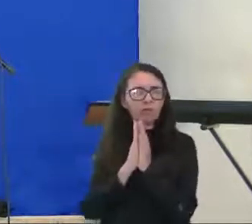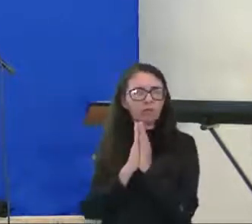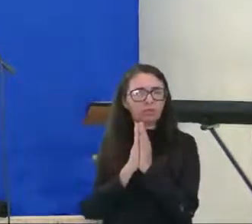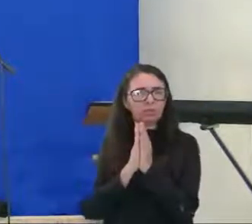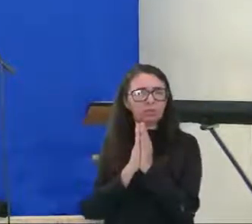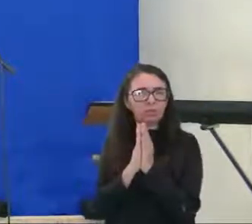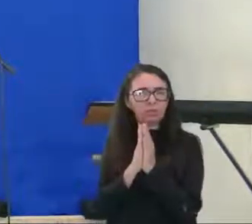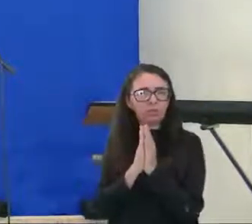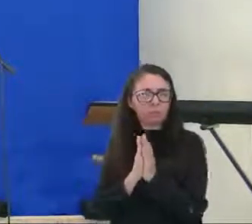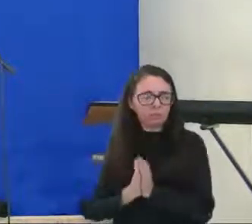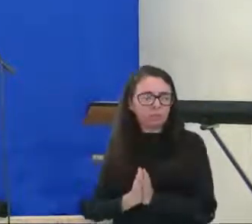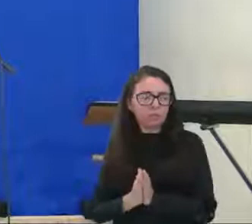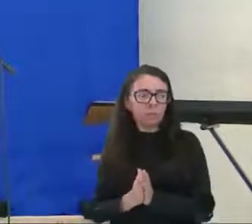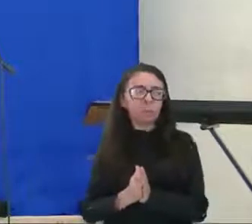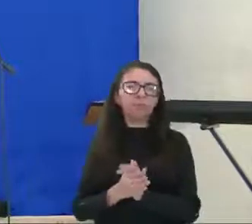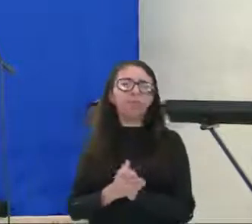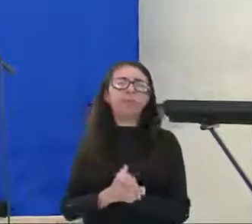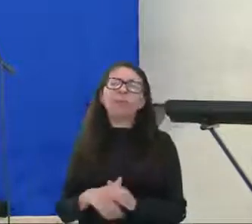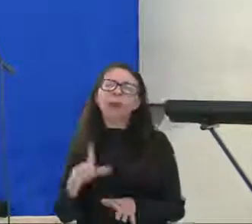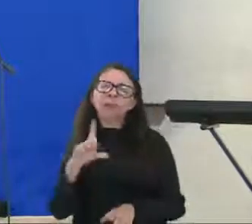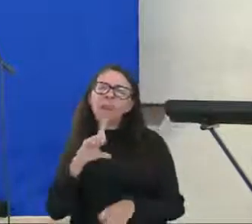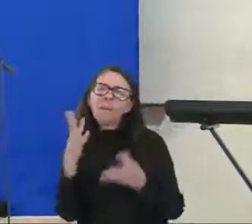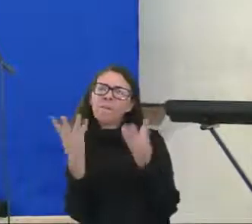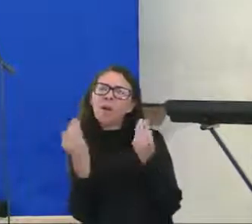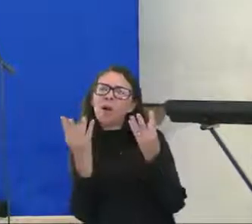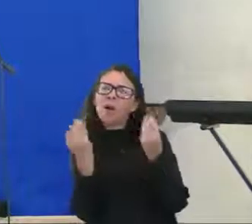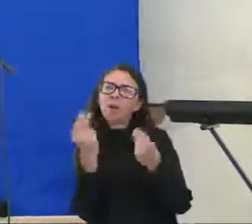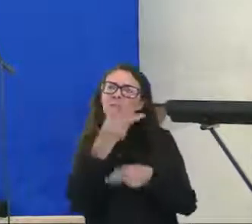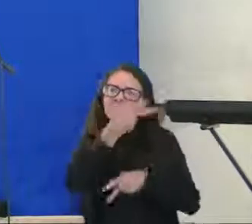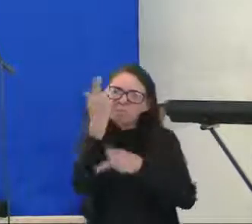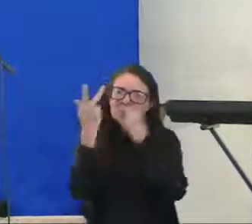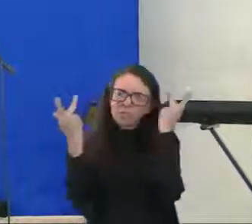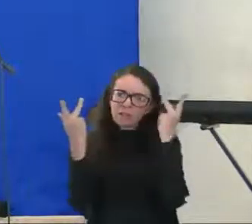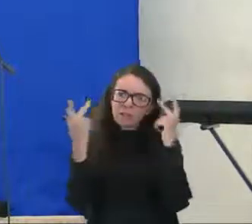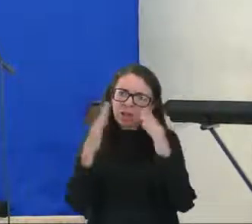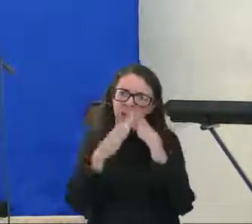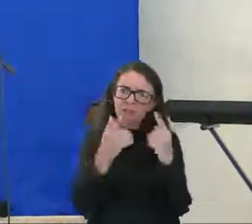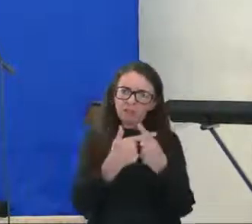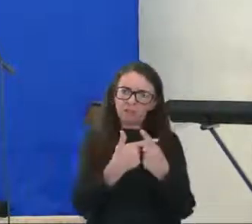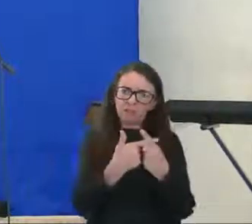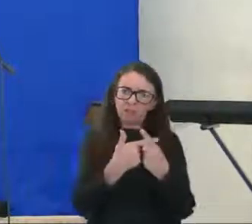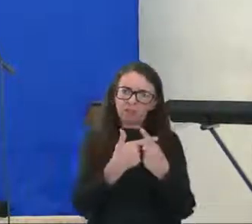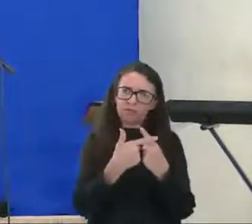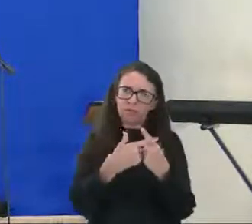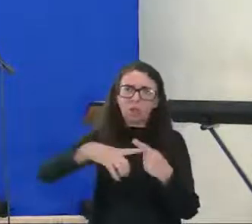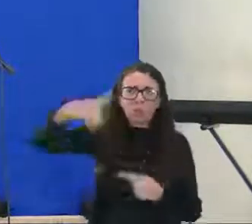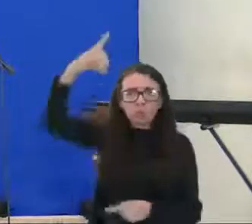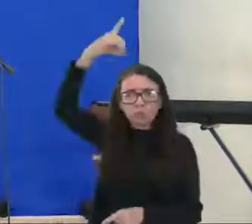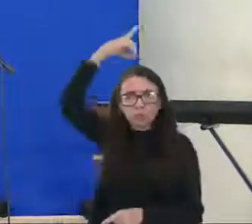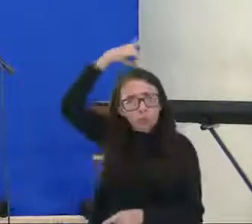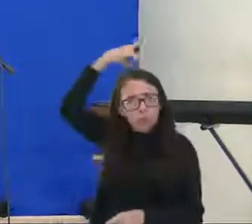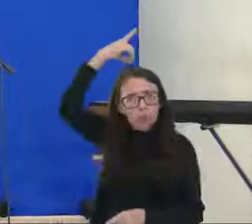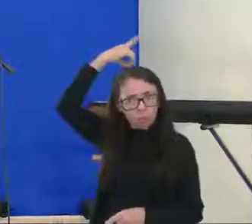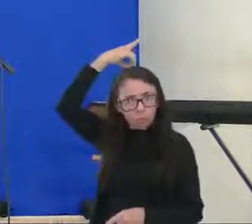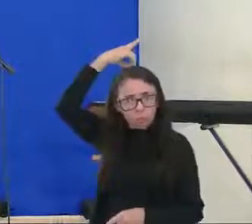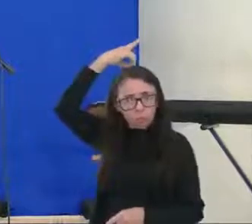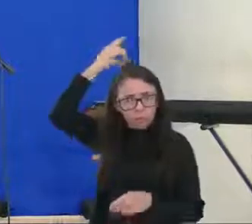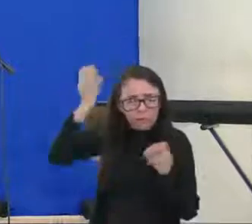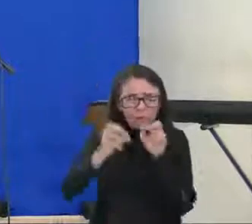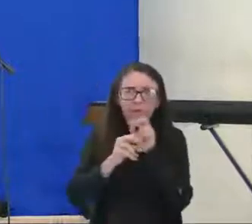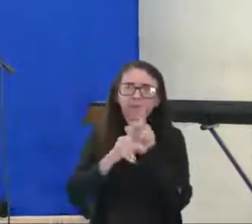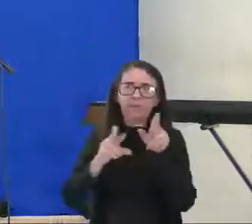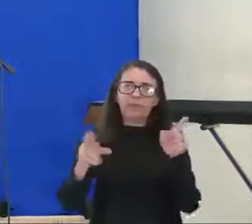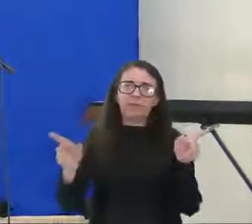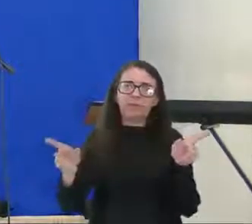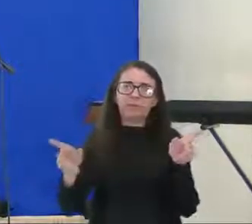pregador, todo mundo querer ser evangelista, todo mundo querer ser, fazer parte né,